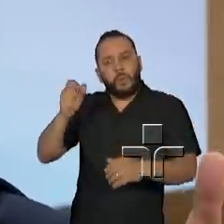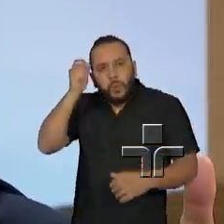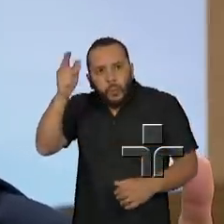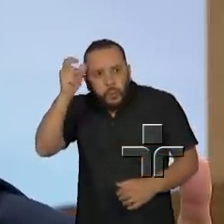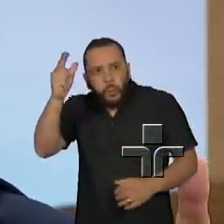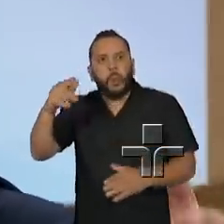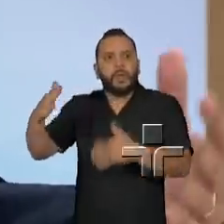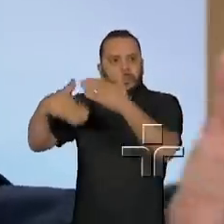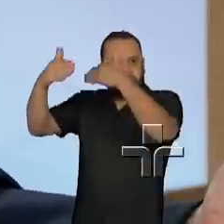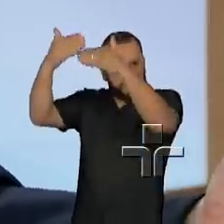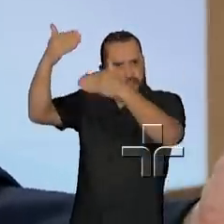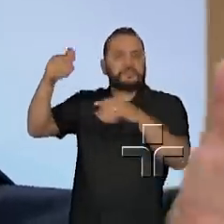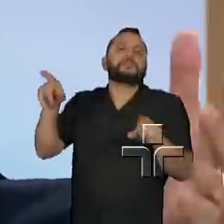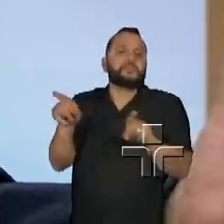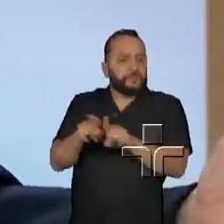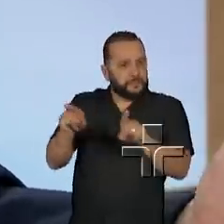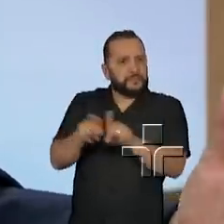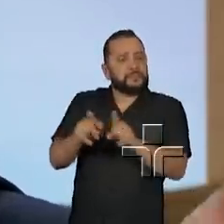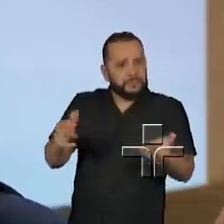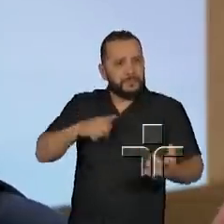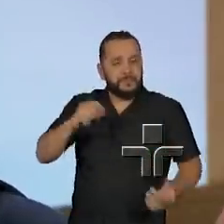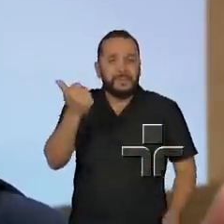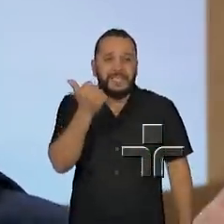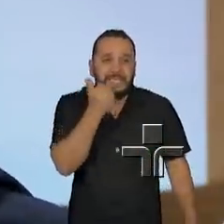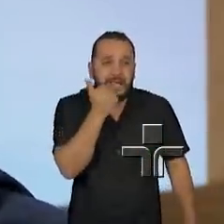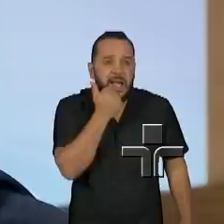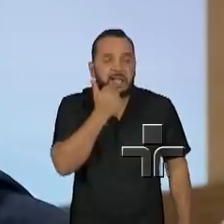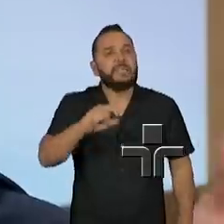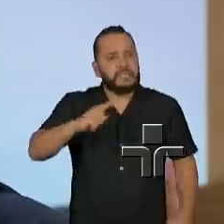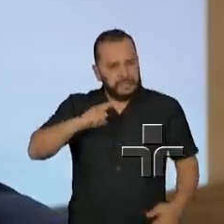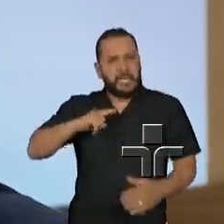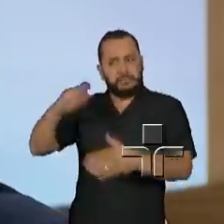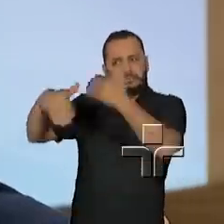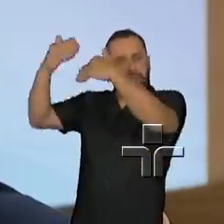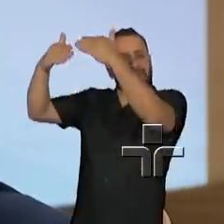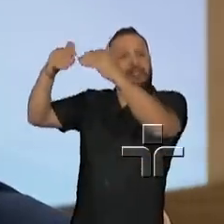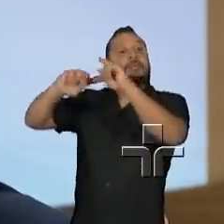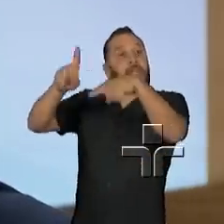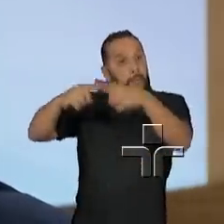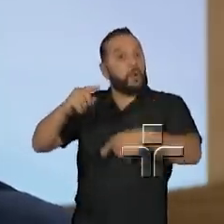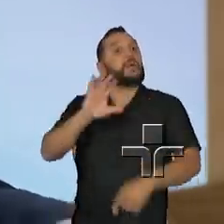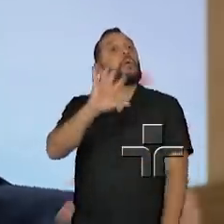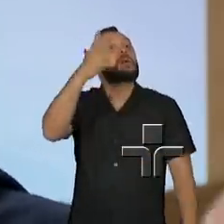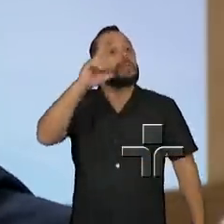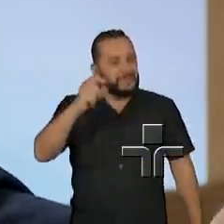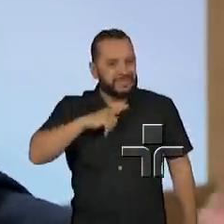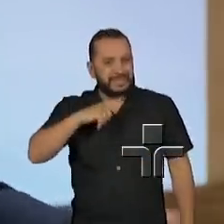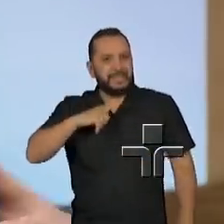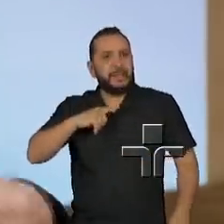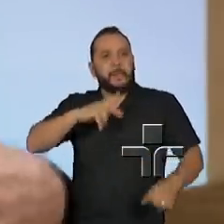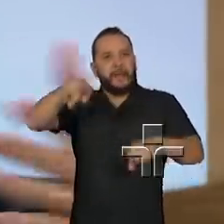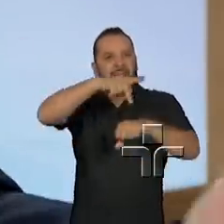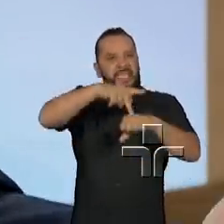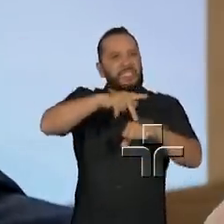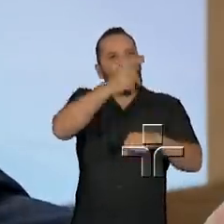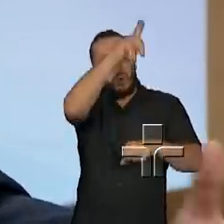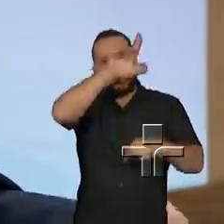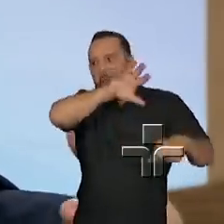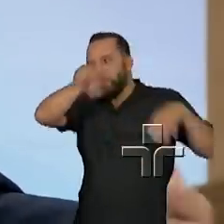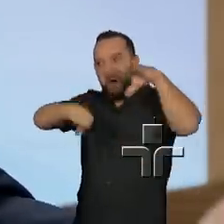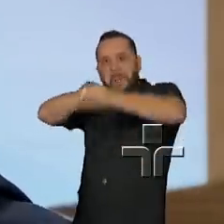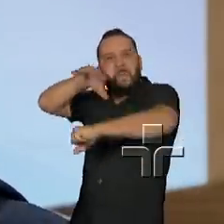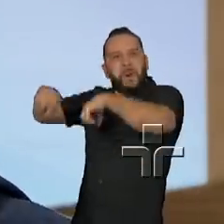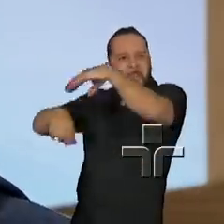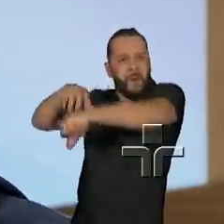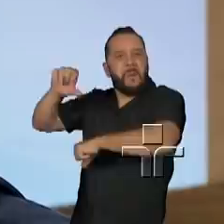cultura, mesmo da sua ciência, por muitos séculos. Depois passou por um processo de invasão estrangeira e perdeu a sua riqueza